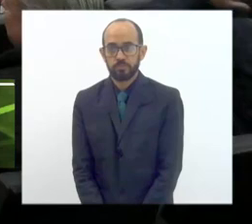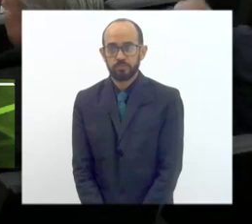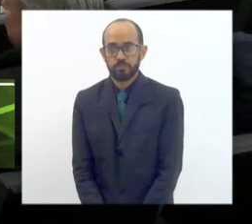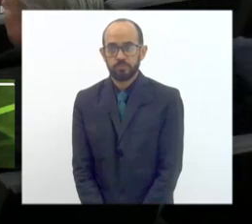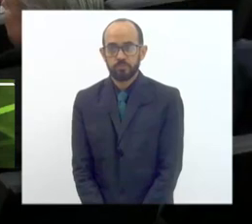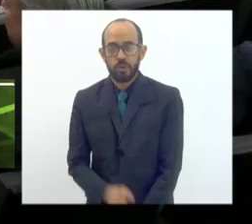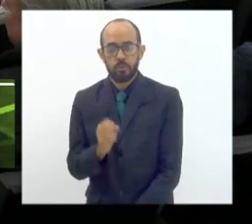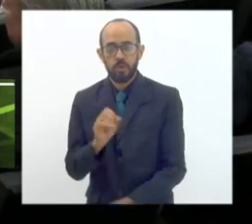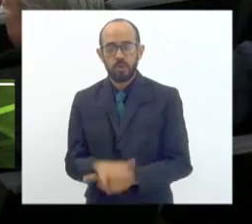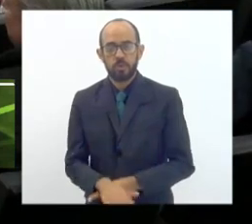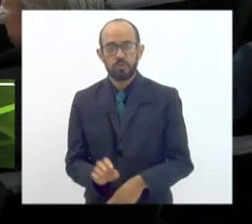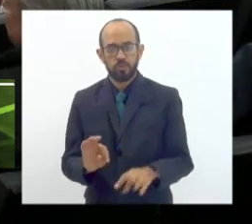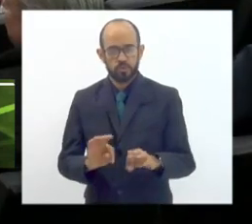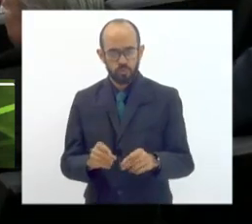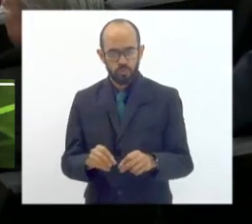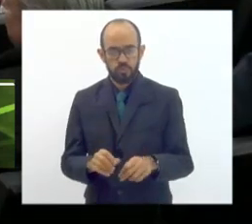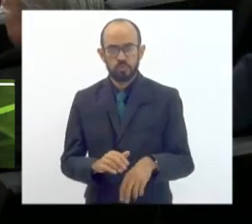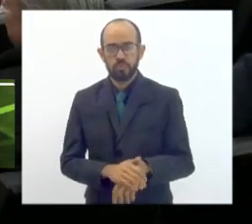Boa tarde a todos.